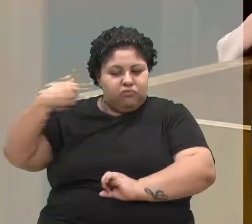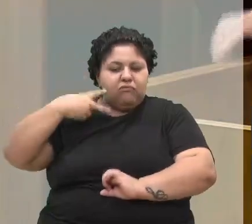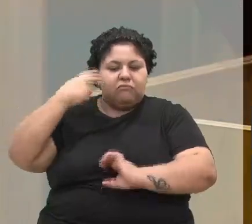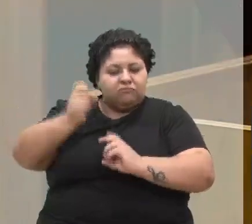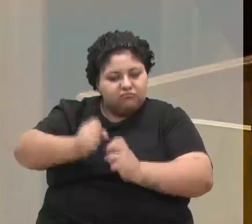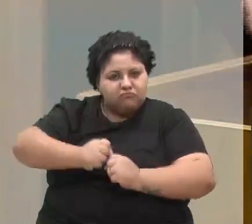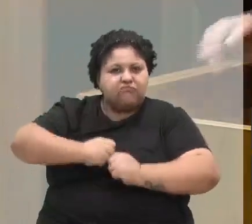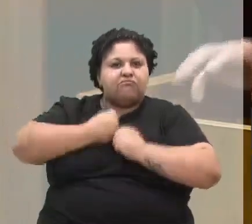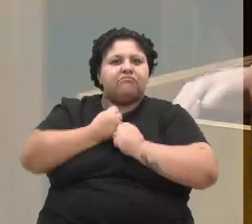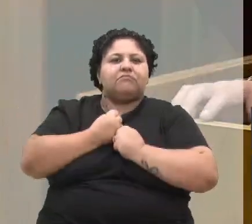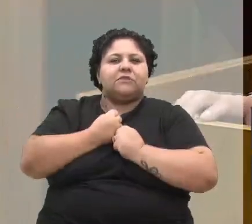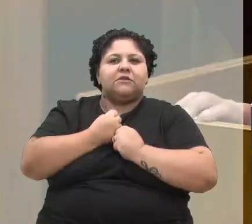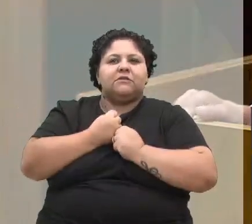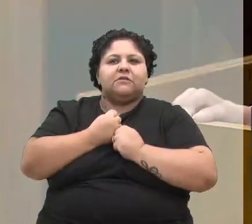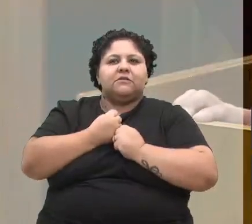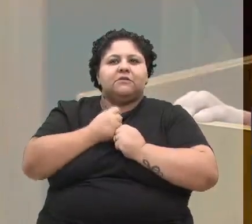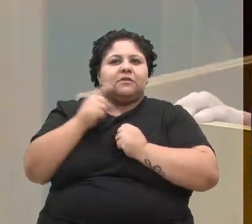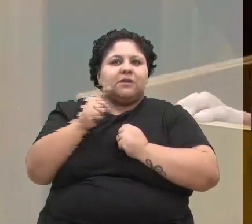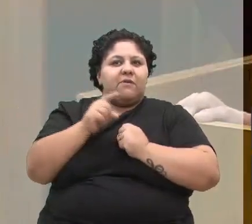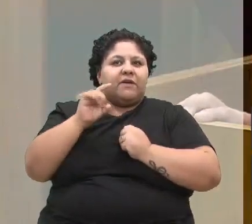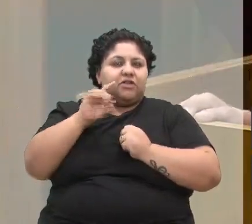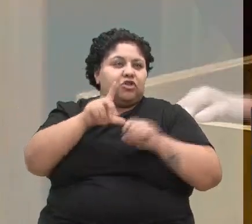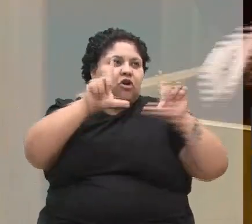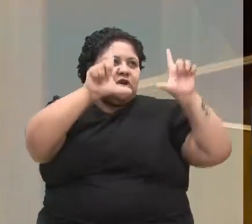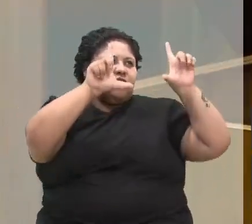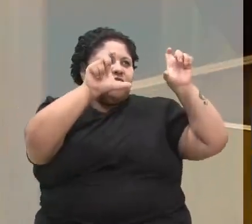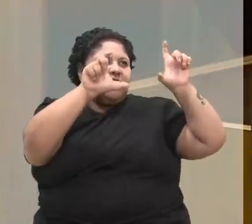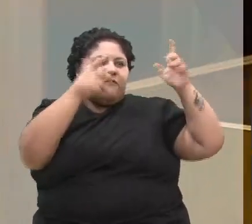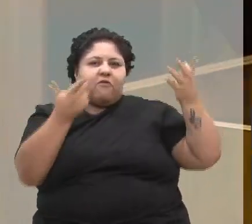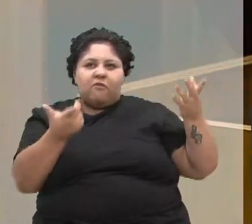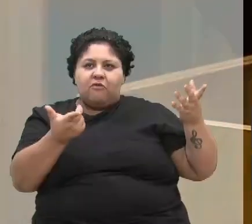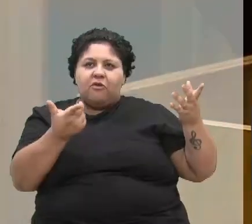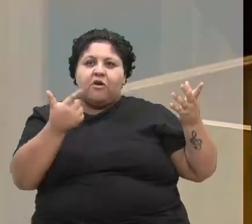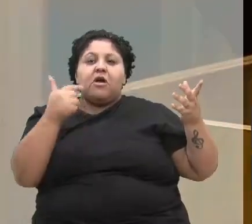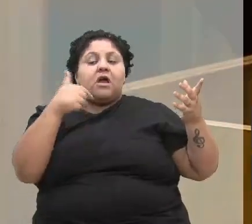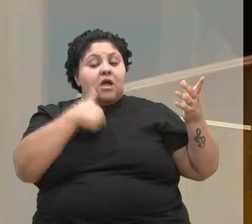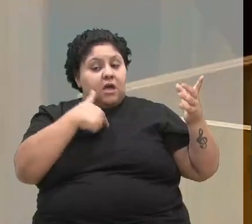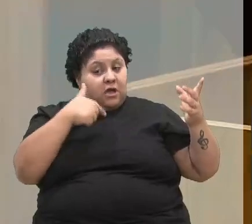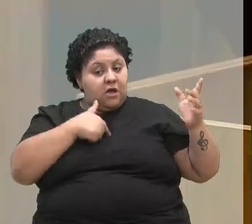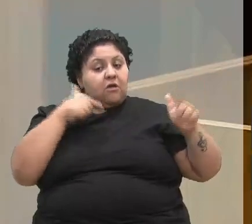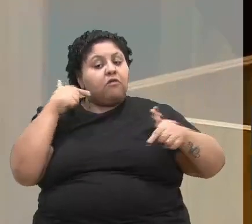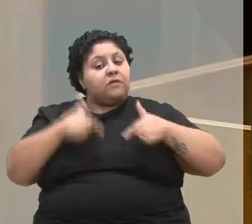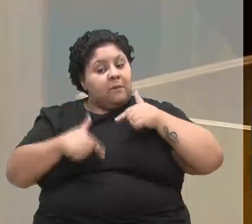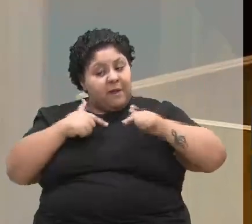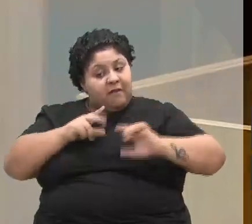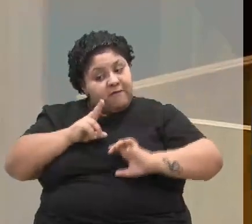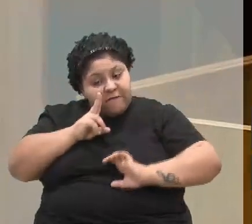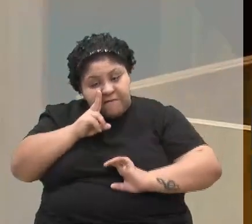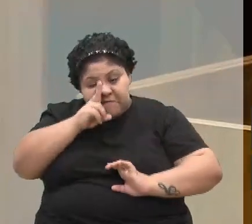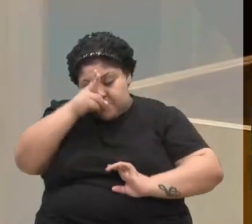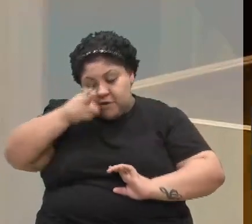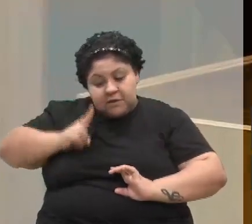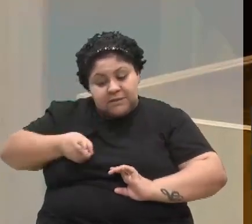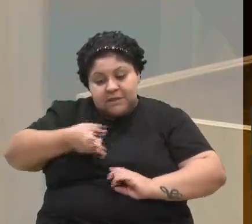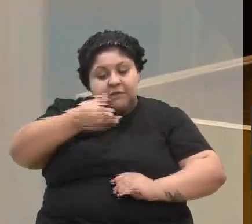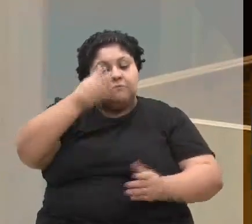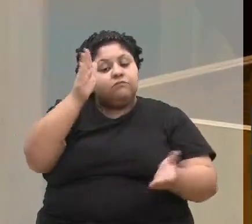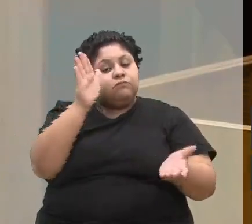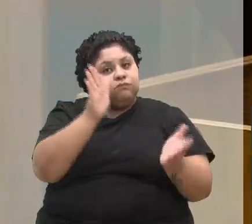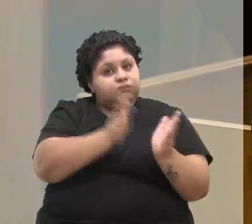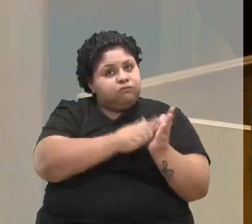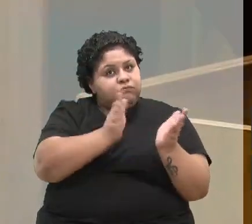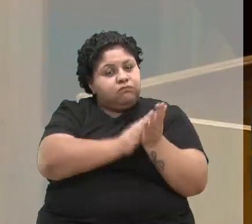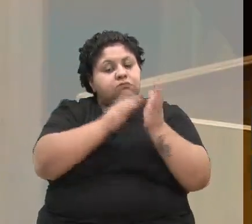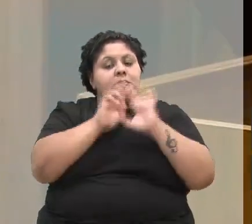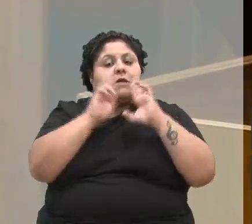empenharam, que simplesmente não foram lá só tirar fotos. Porque eu, de fato, trabalhei forte, sempre cobrando reuniões